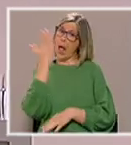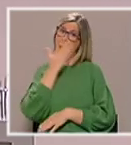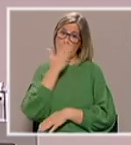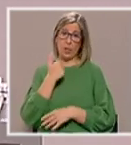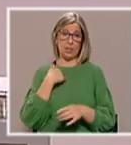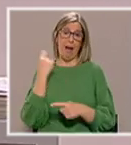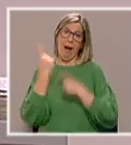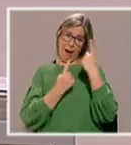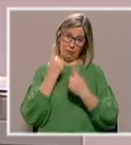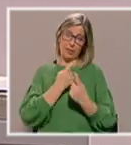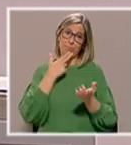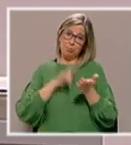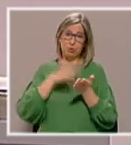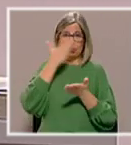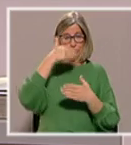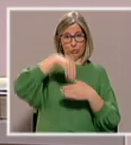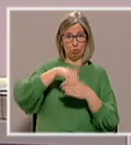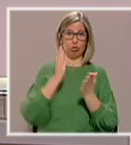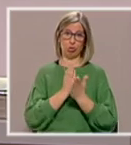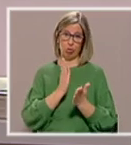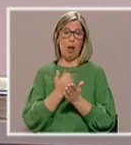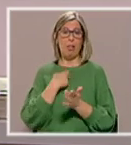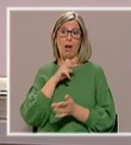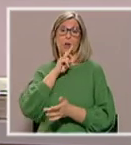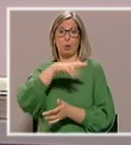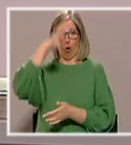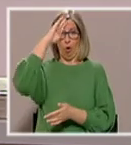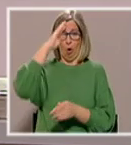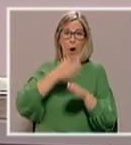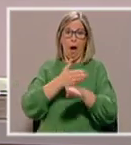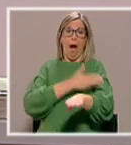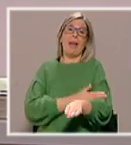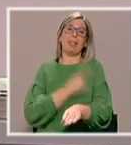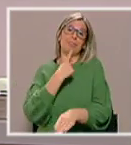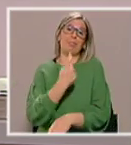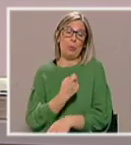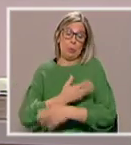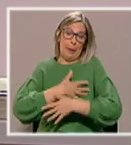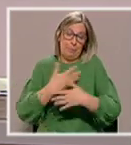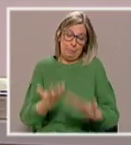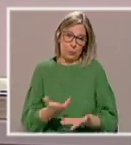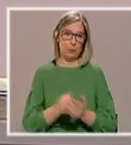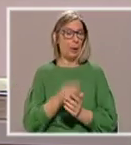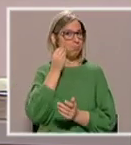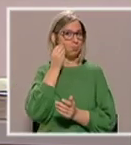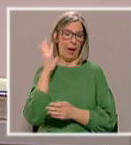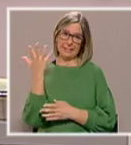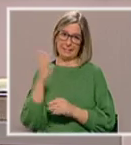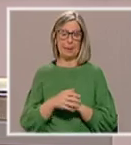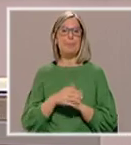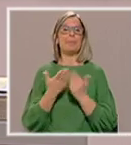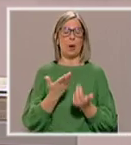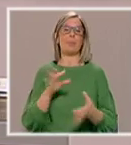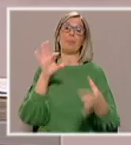antes do tempo. Portanto, aproveitar. Olha, é bom que tenham aproveitado. Portanto, agora o que é que vamos fazer? Vamos então, na aula passada de Ciências,